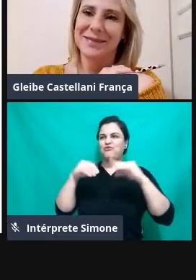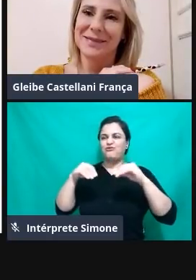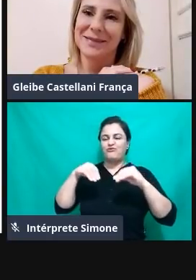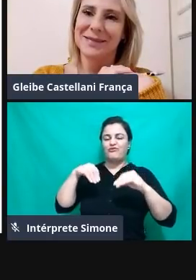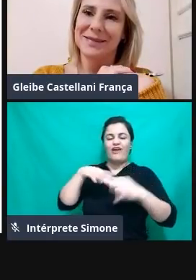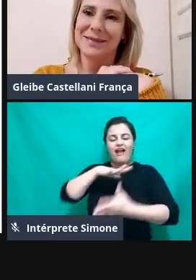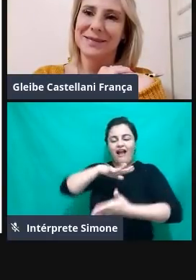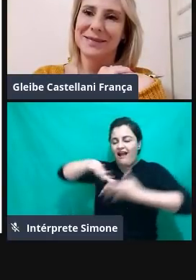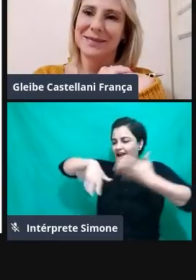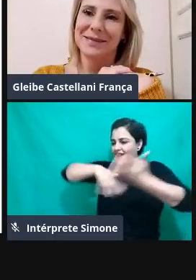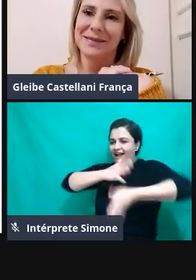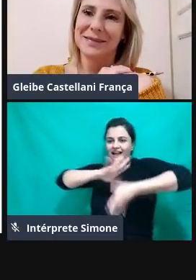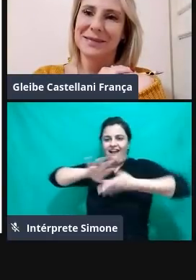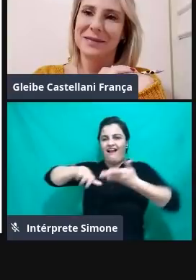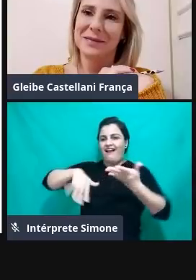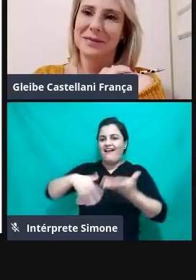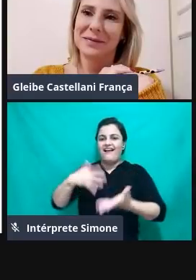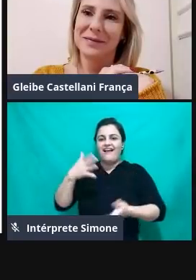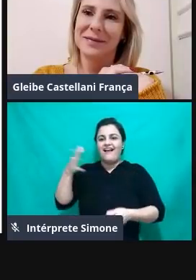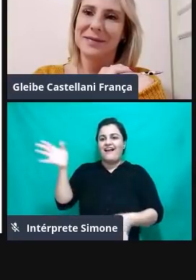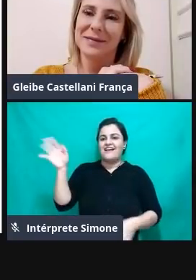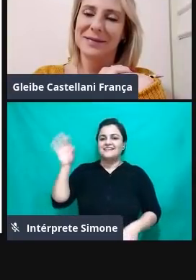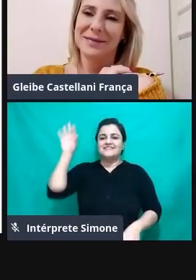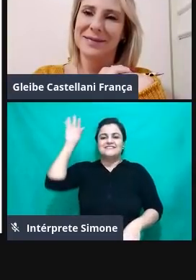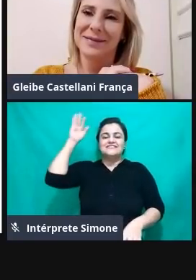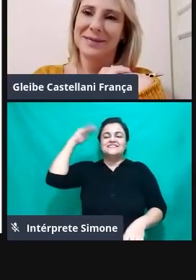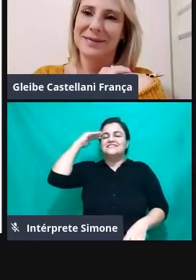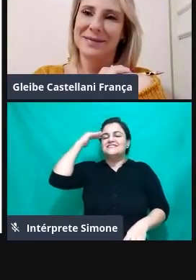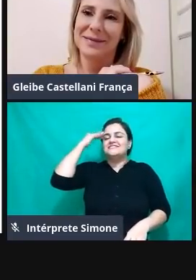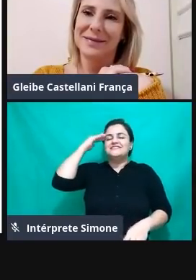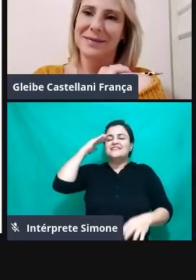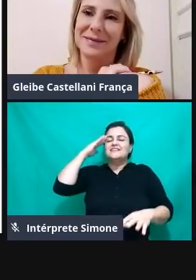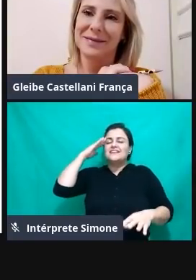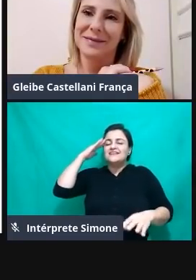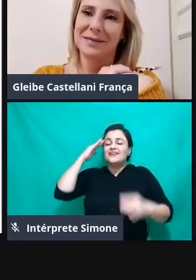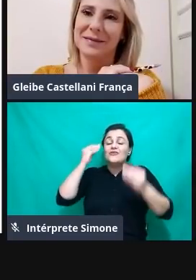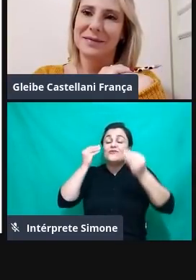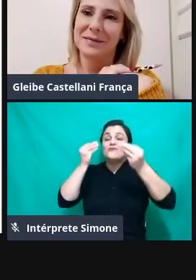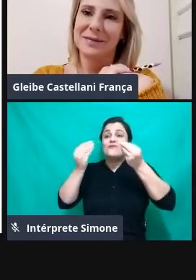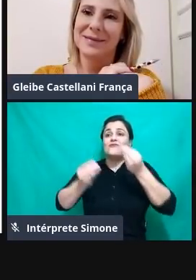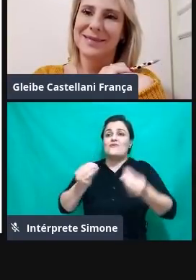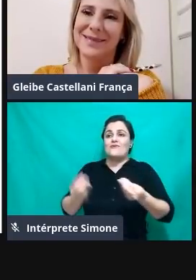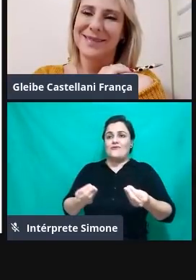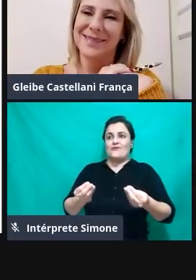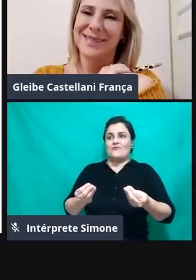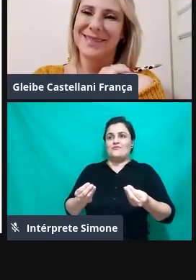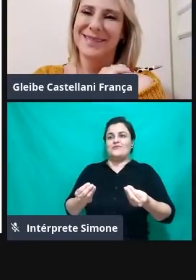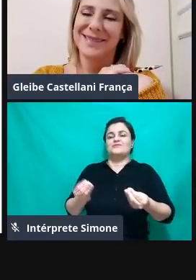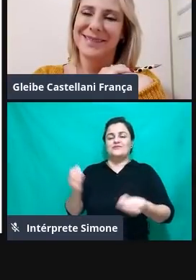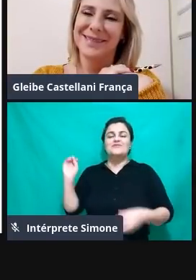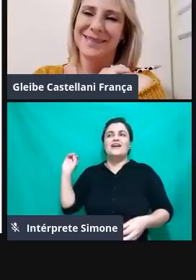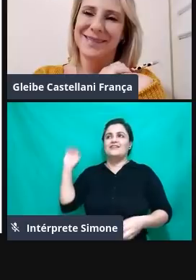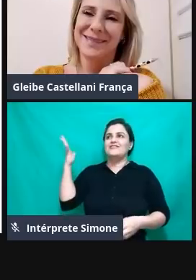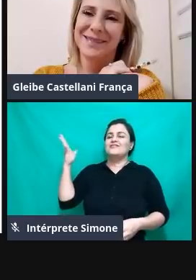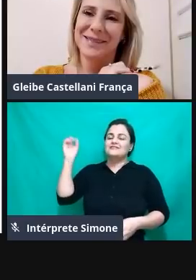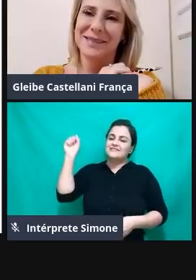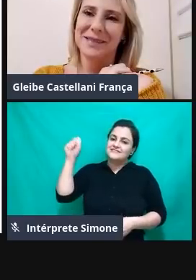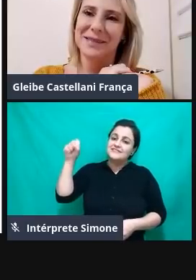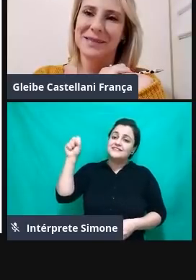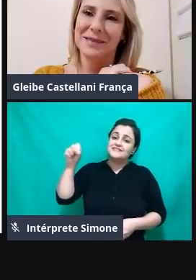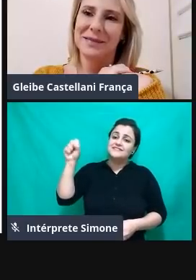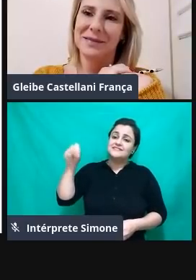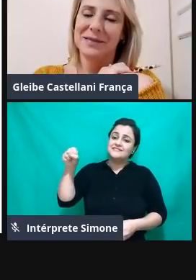Sônia? Algumas vezes, né? Por não se dizer muitas vezes, né? Nós precisamos